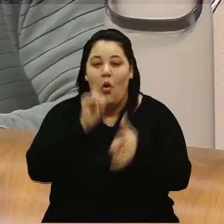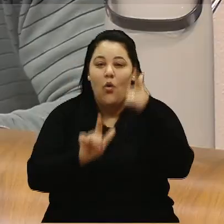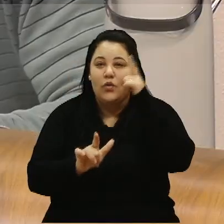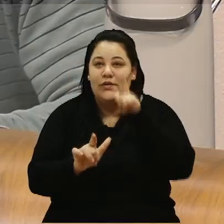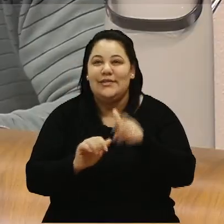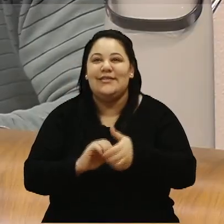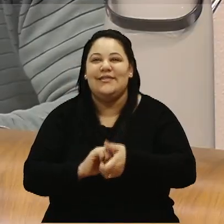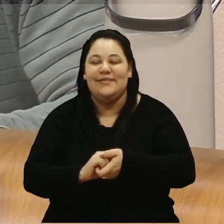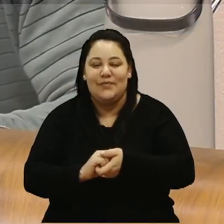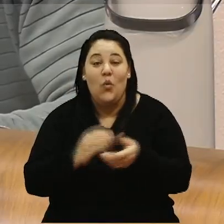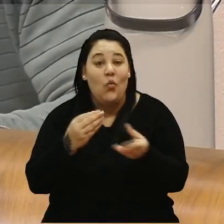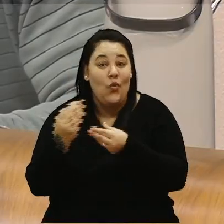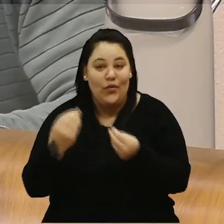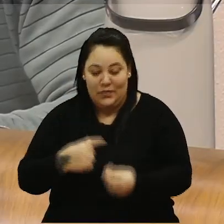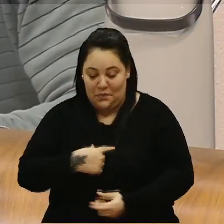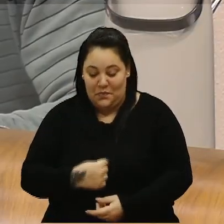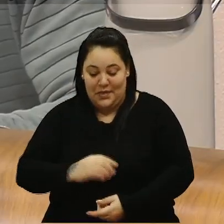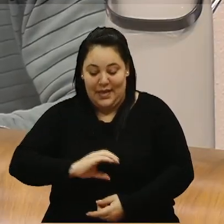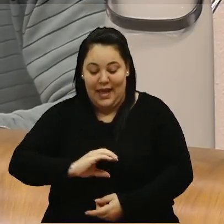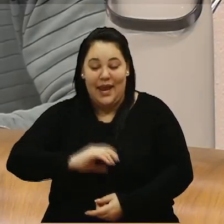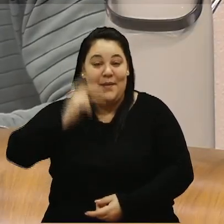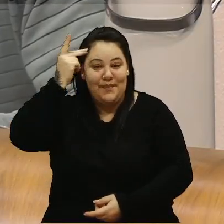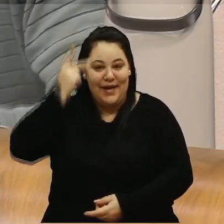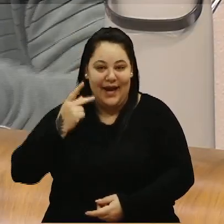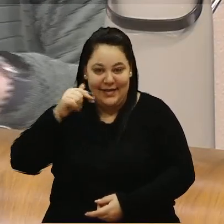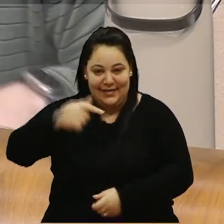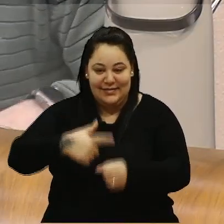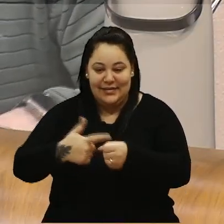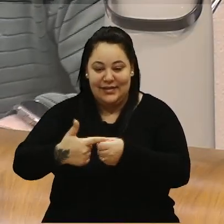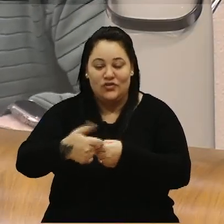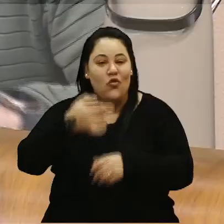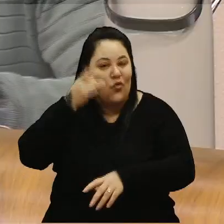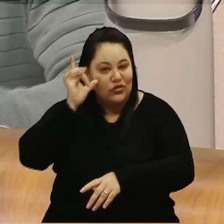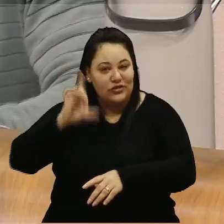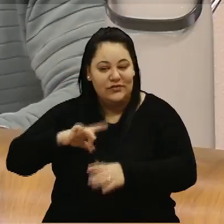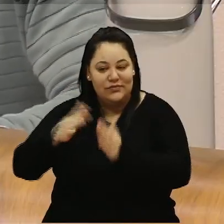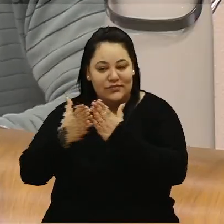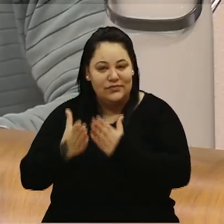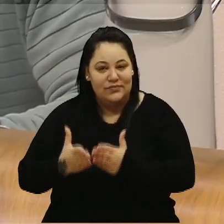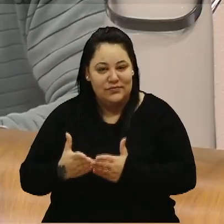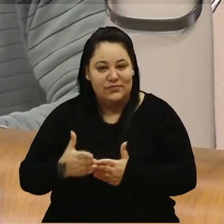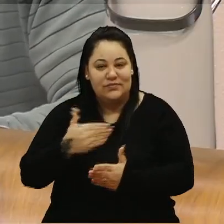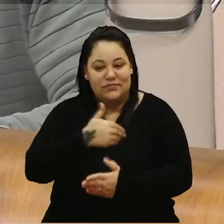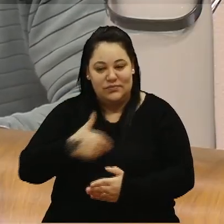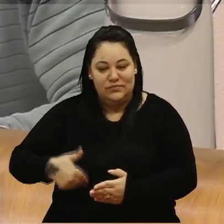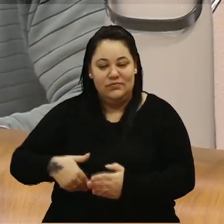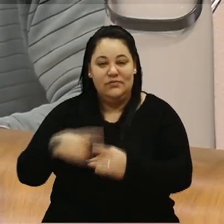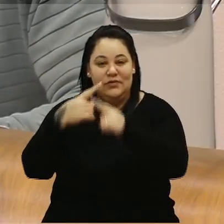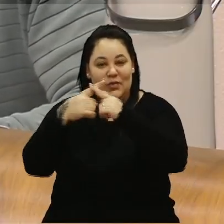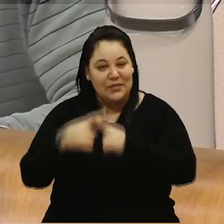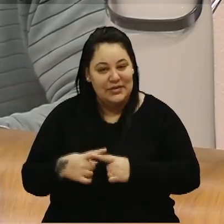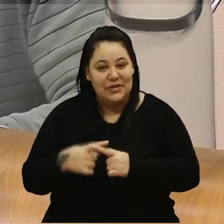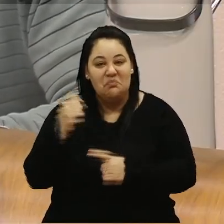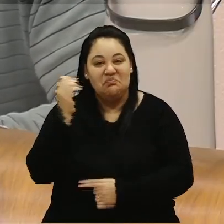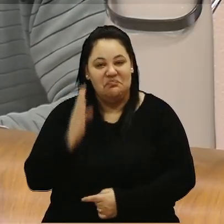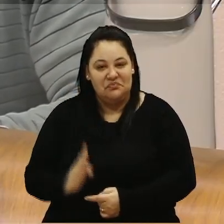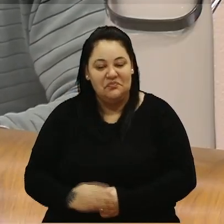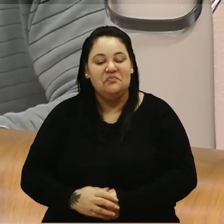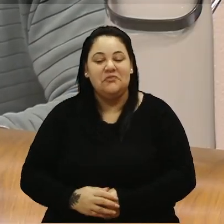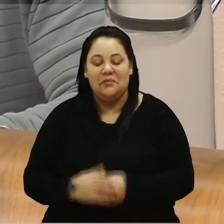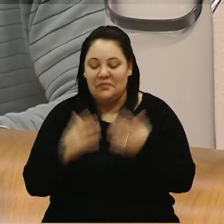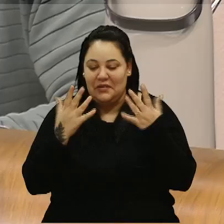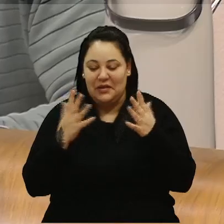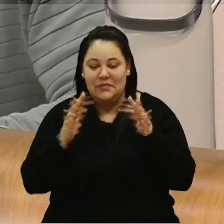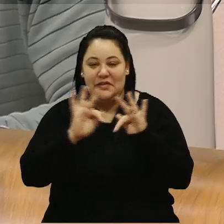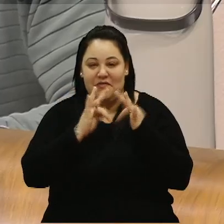pratas da nossa cidade, né? Ontem tivemos estudantes da rede pública numa competição nacional, outra. Então, parabéns à família também